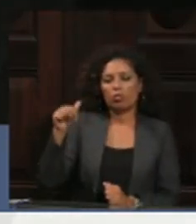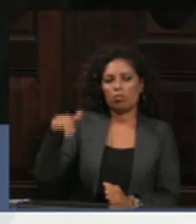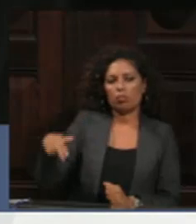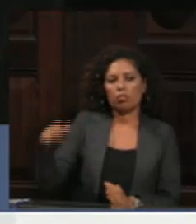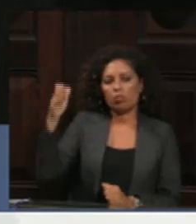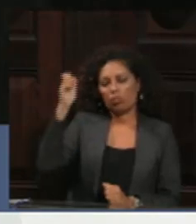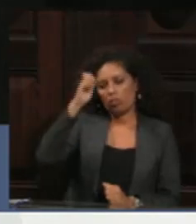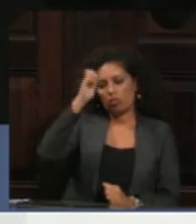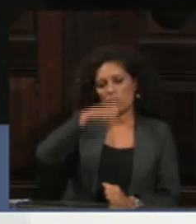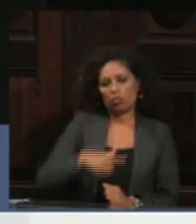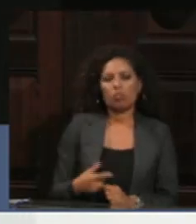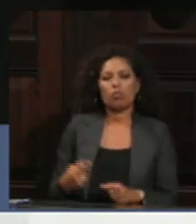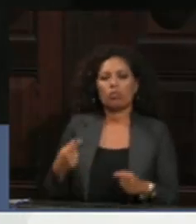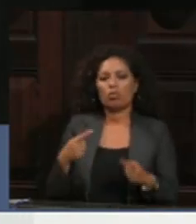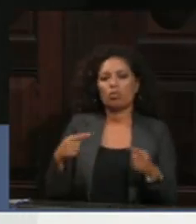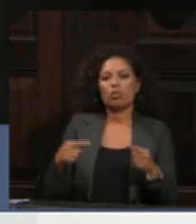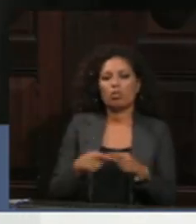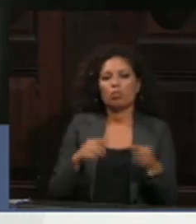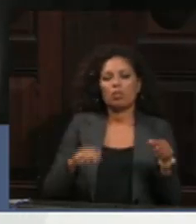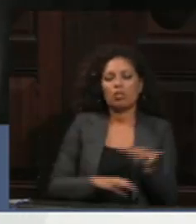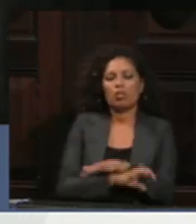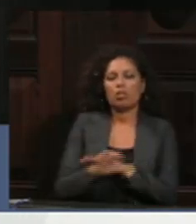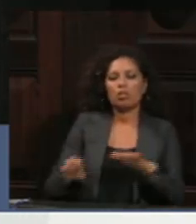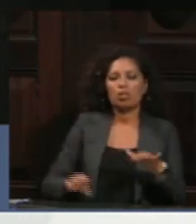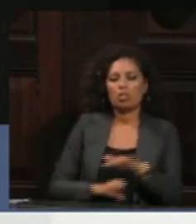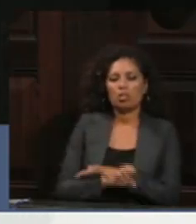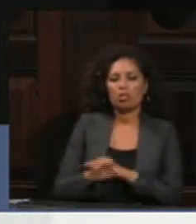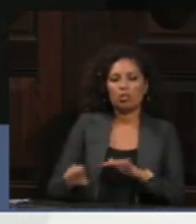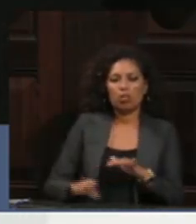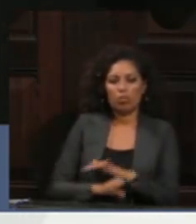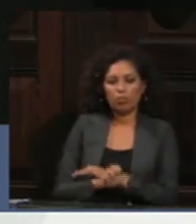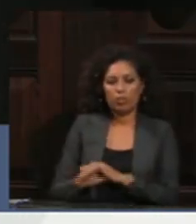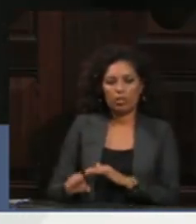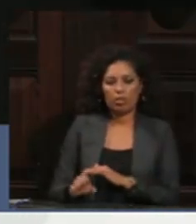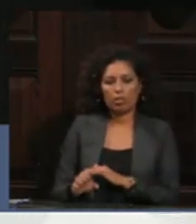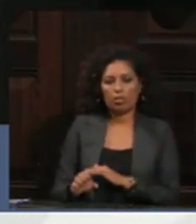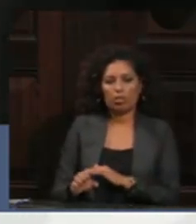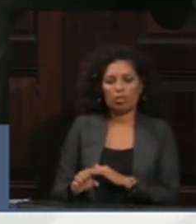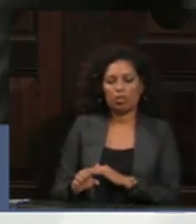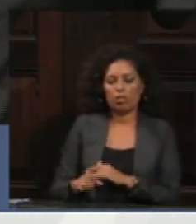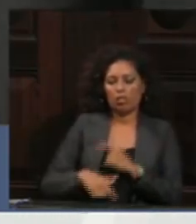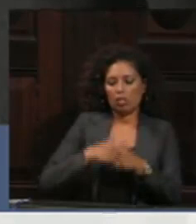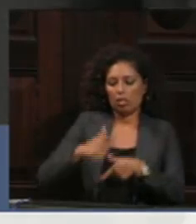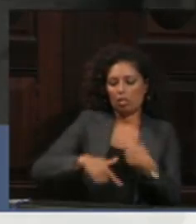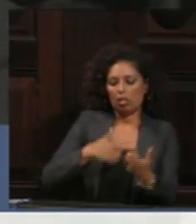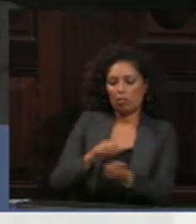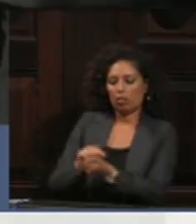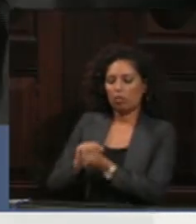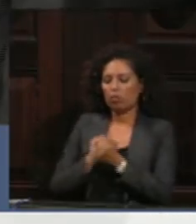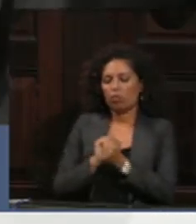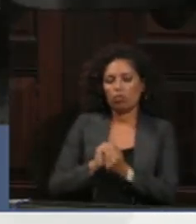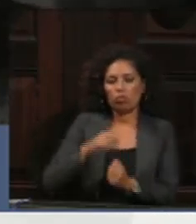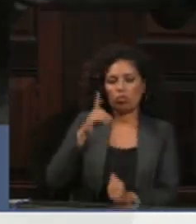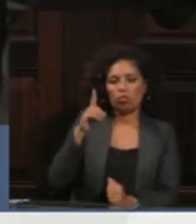transição em relação às empresas terceirizadas que presta serviço para o Detran e vem